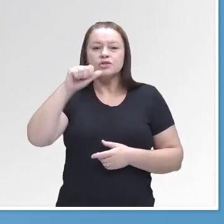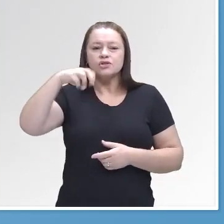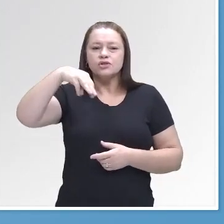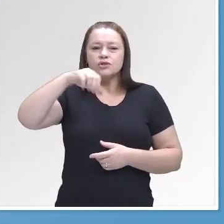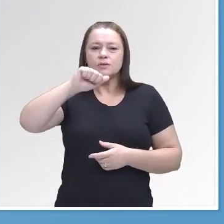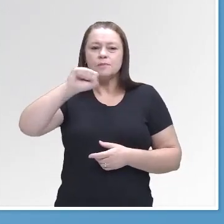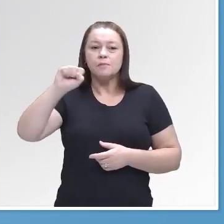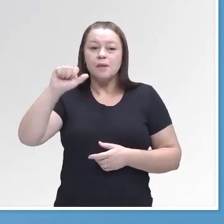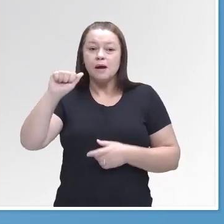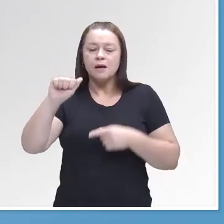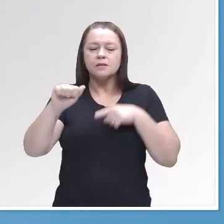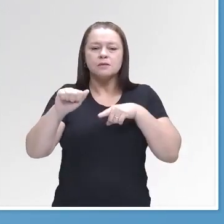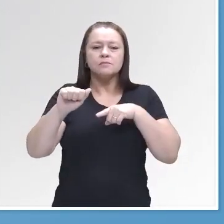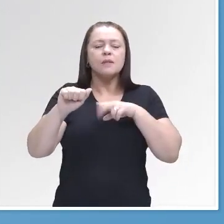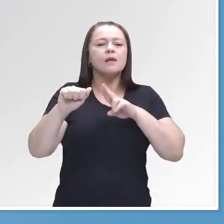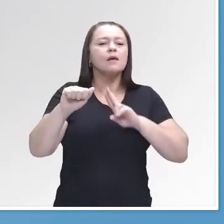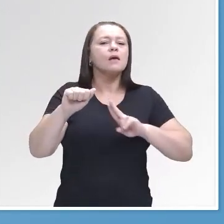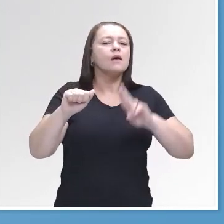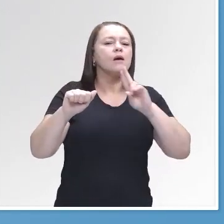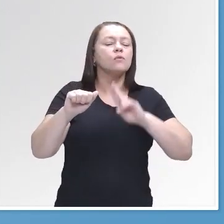quando queremos